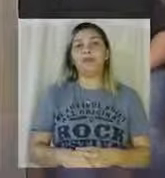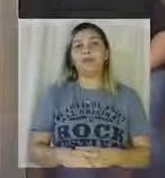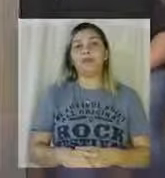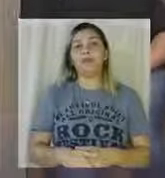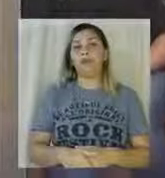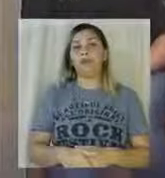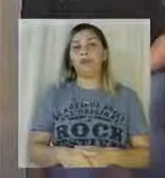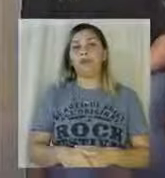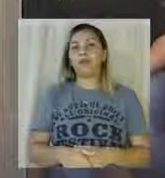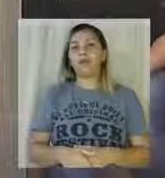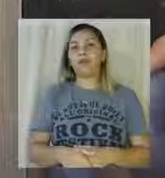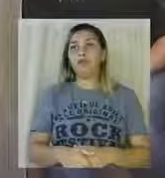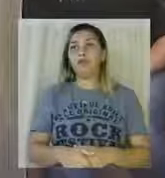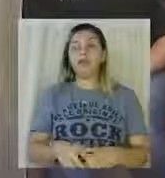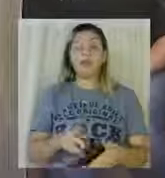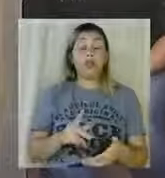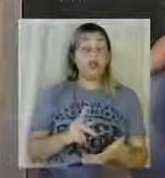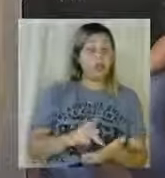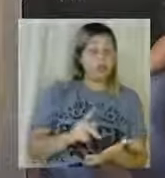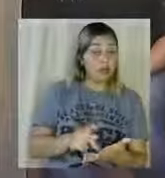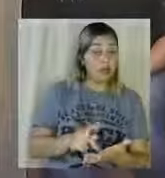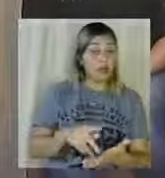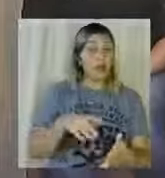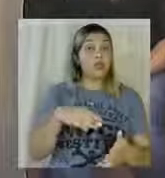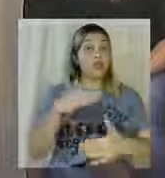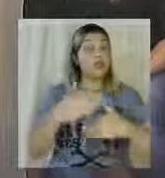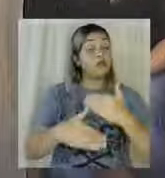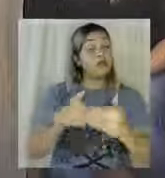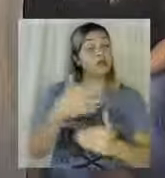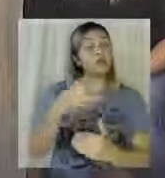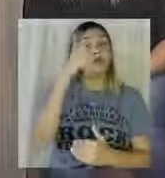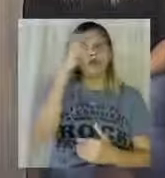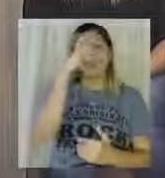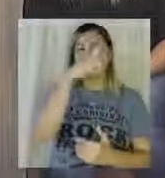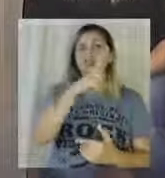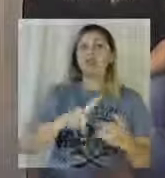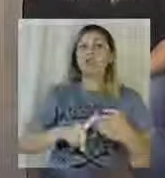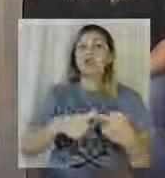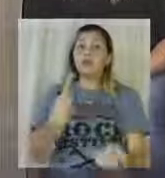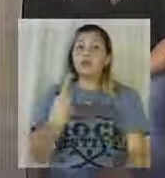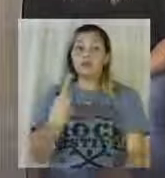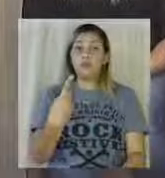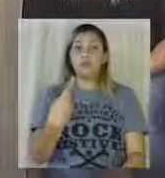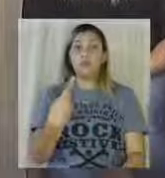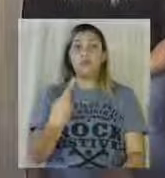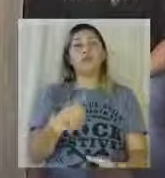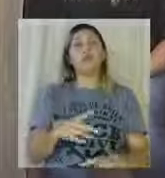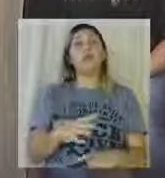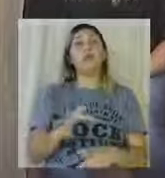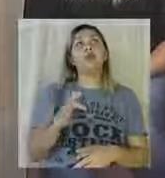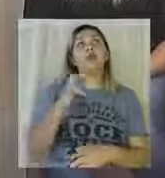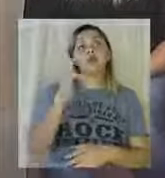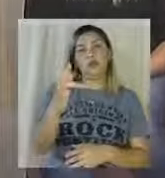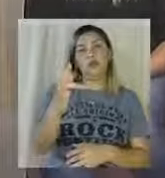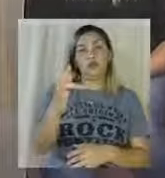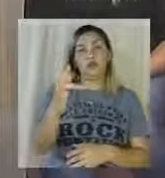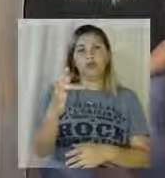É verdade, desenvolver é difícil. Mas eu vou ter uma oportunidade no futuro, se Deus